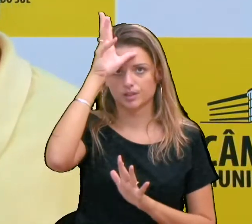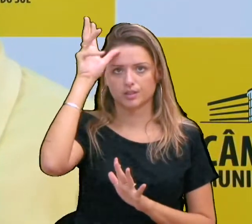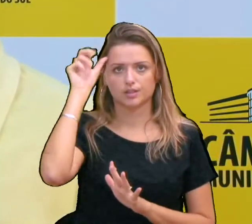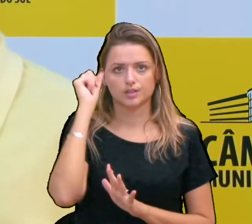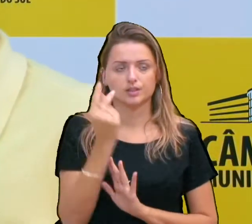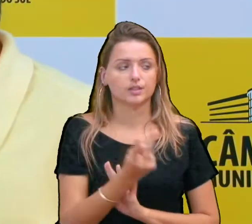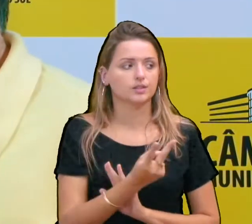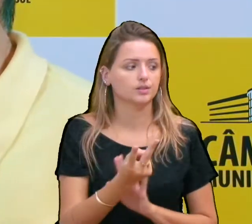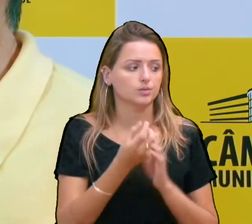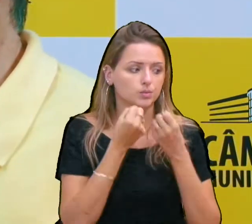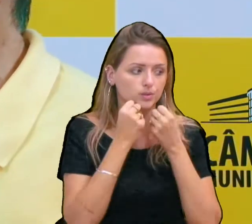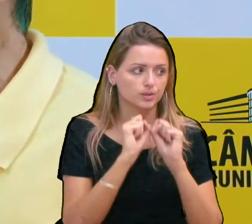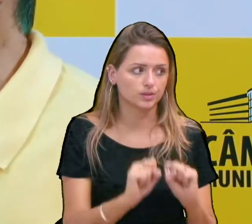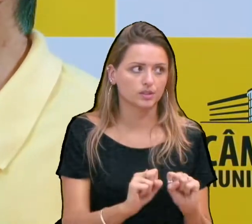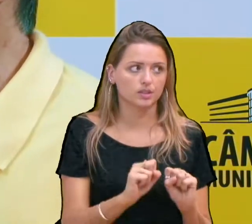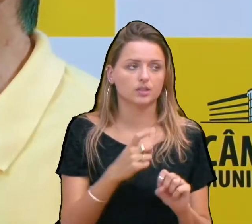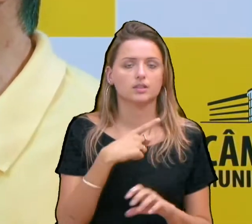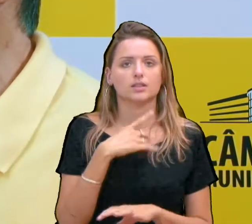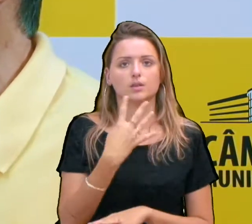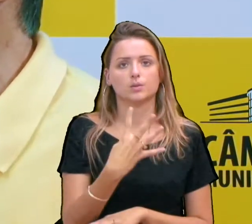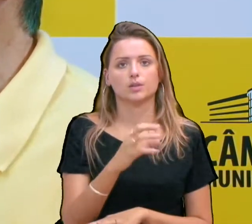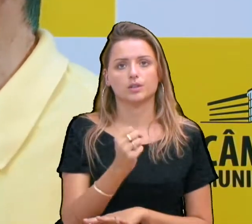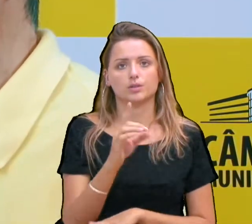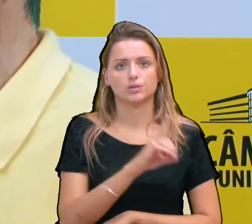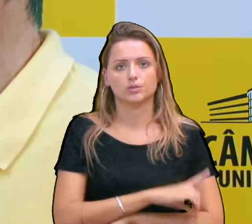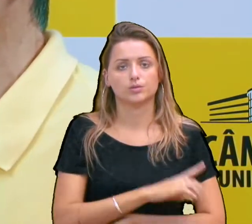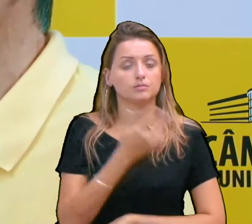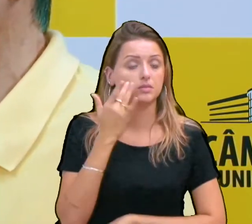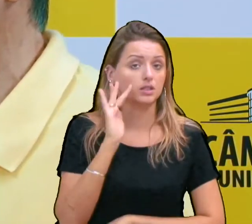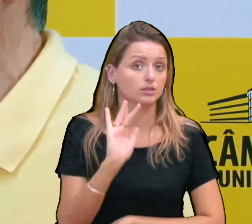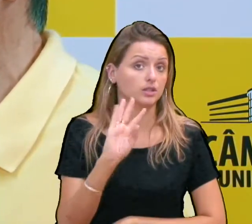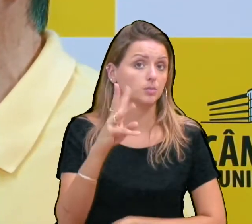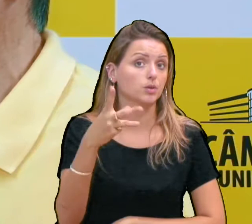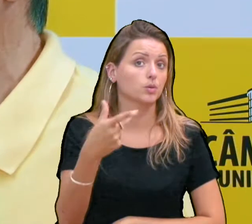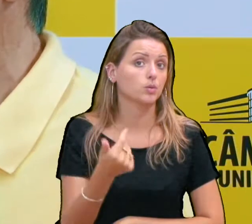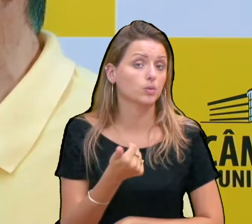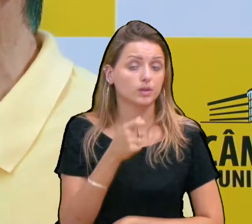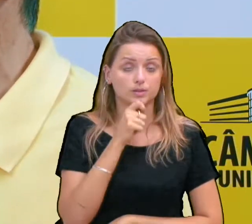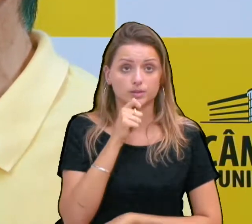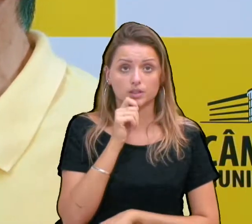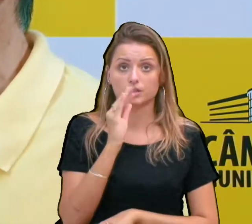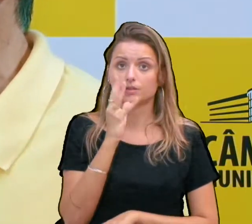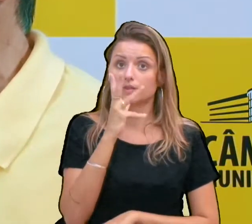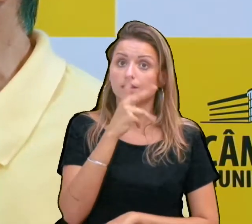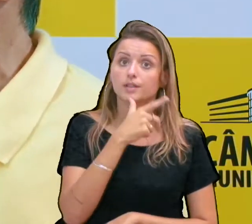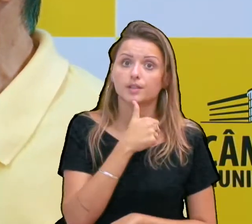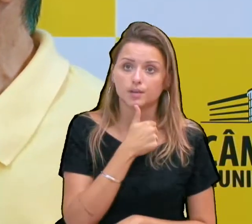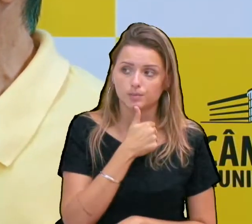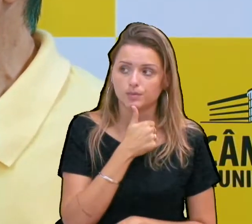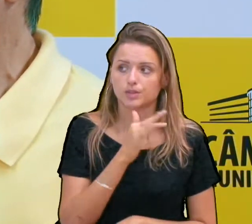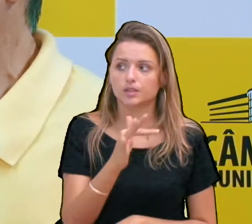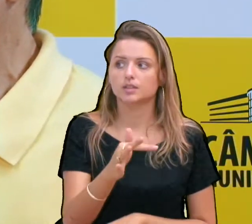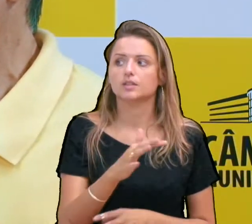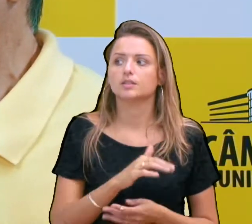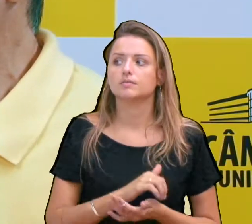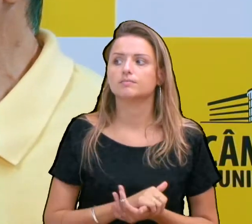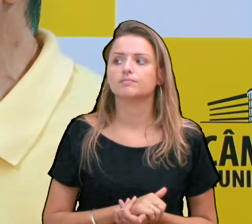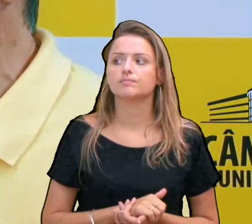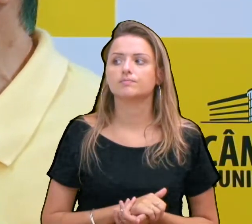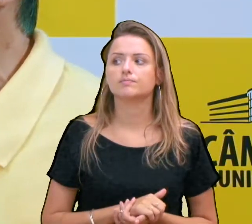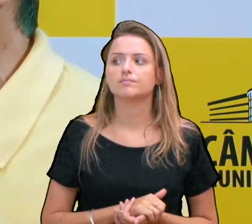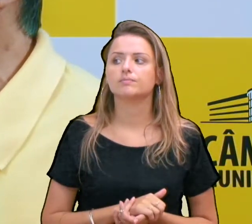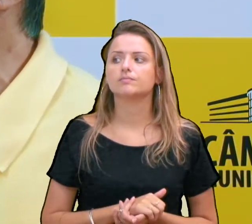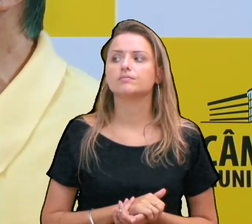duas secretarias, levar 48 dias e não sabemos quantos mais vão levar. Aliás,